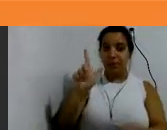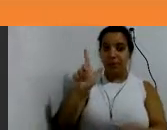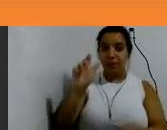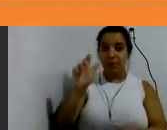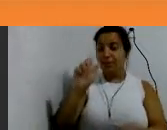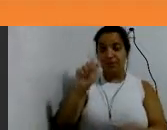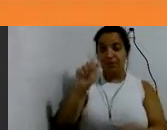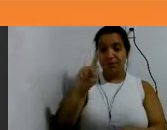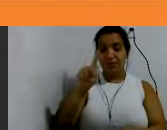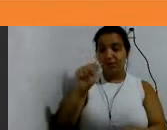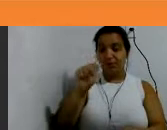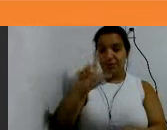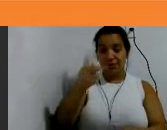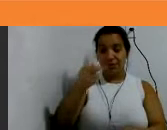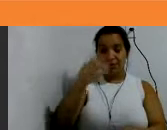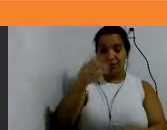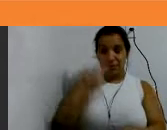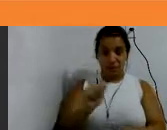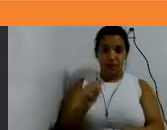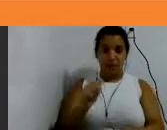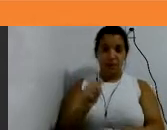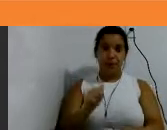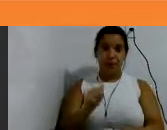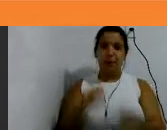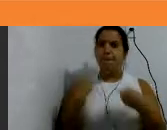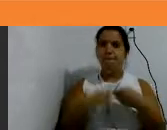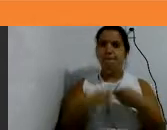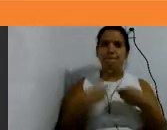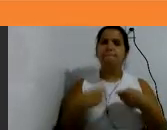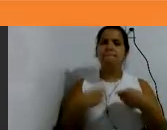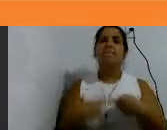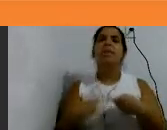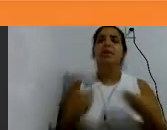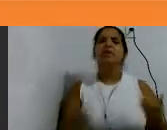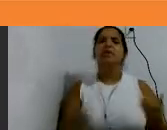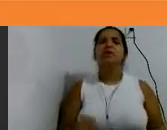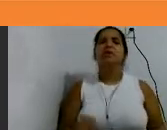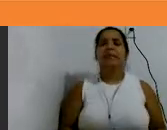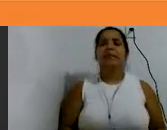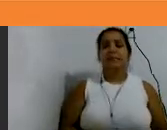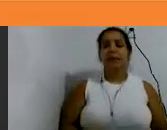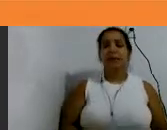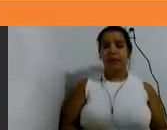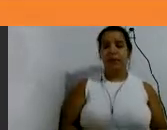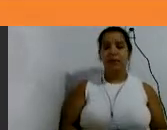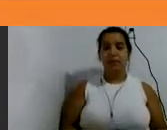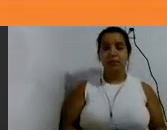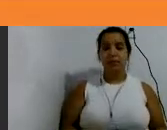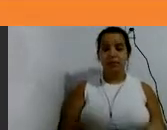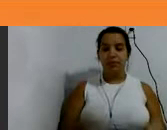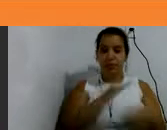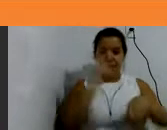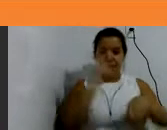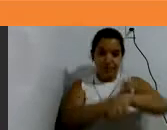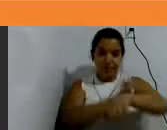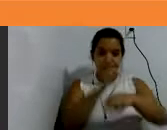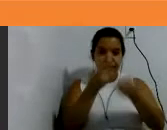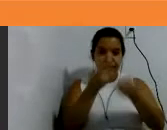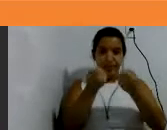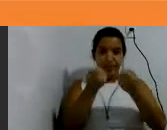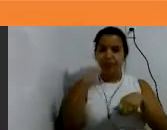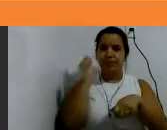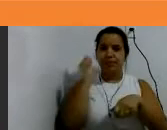Lutsomia longipalpis. Por que a gente está falando que a picada tem que ser da fêmea, e